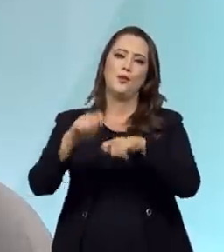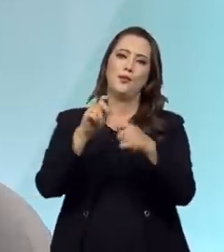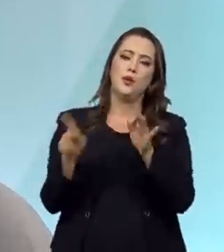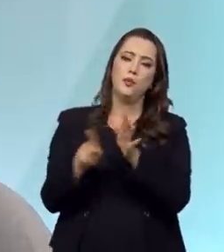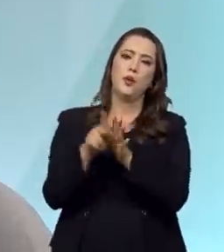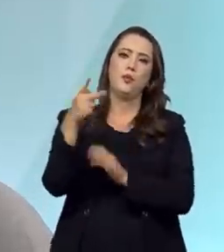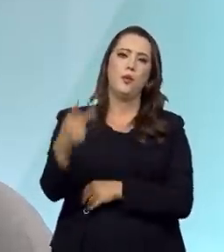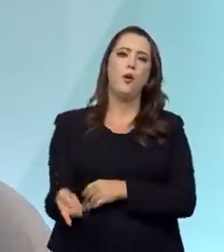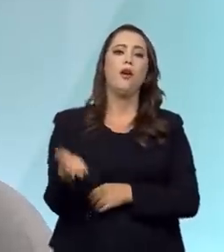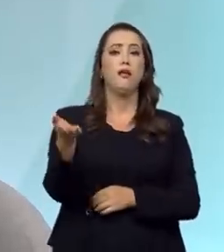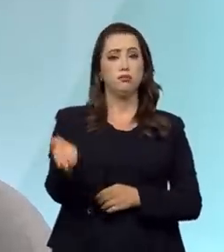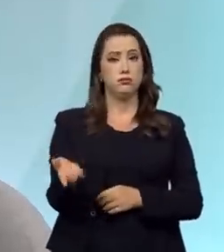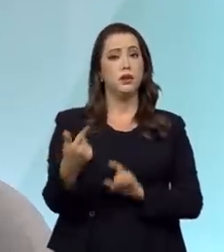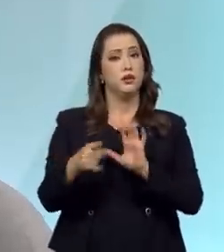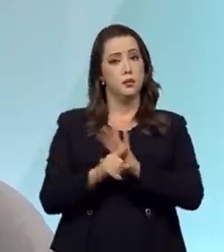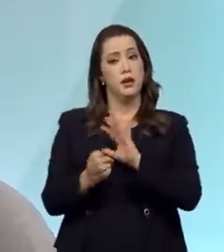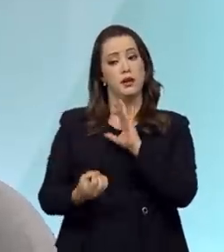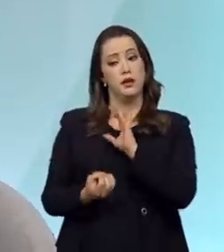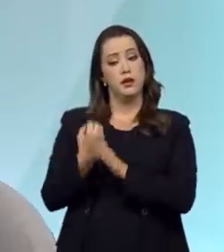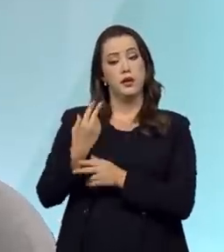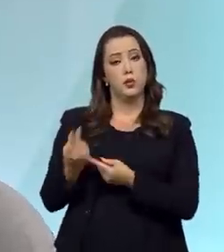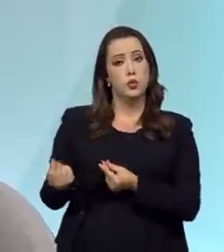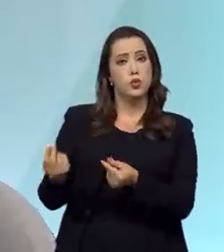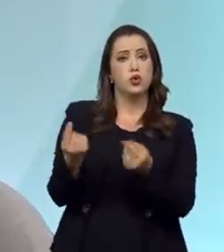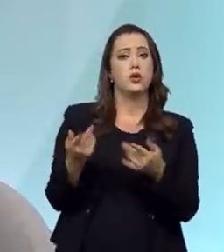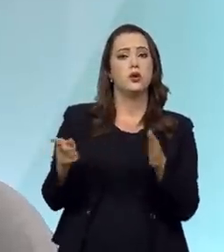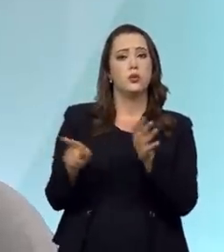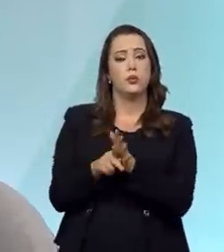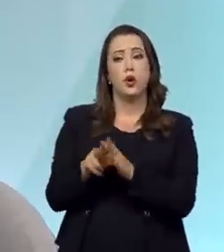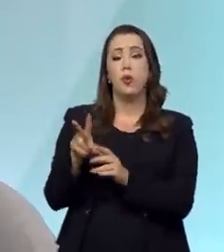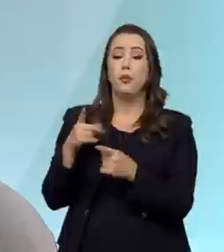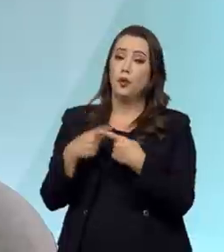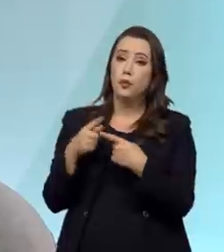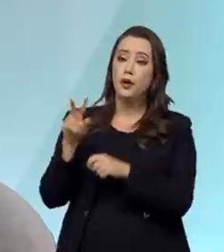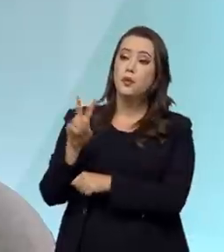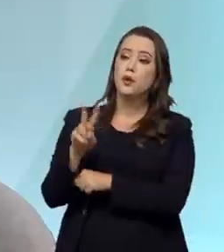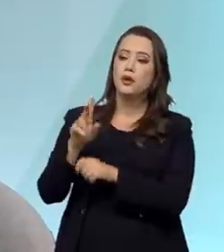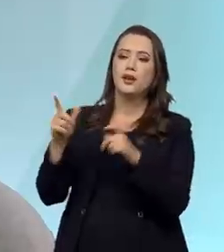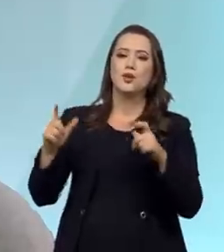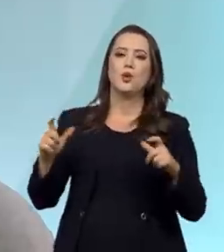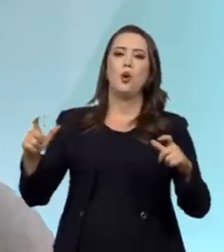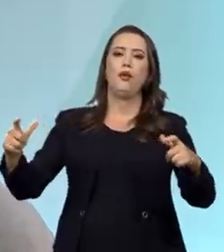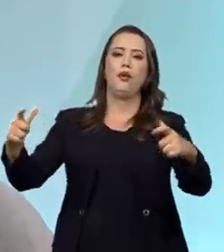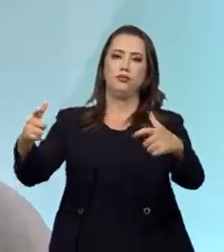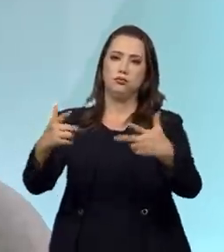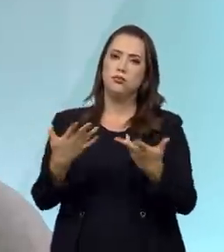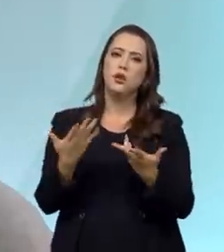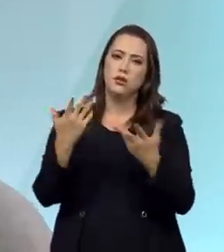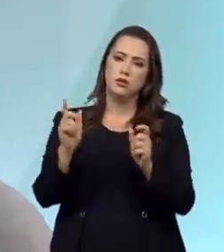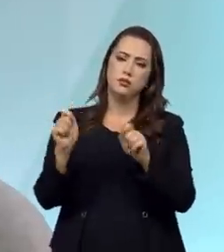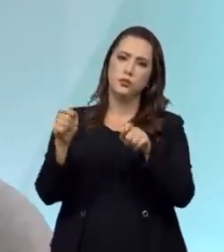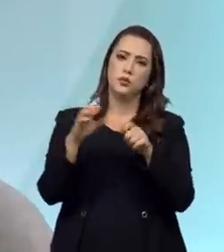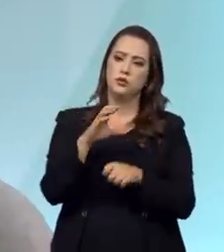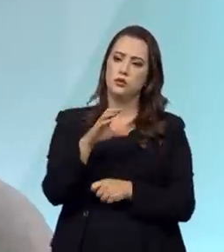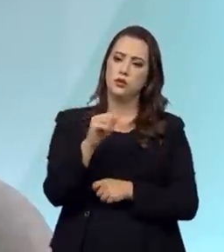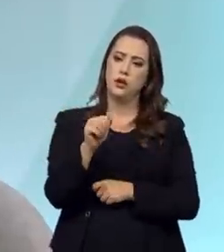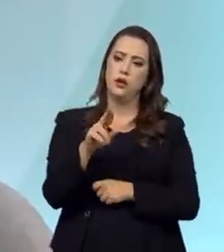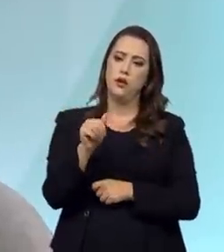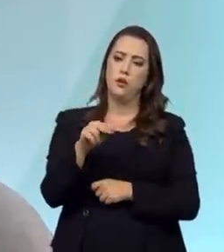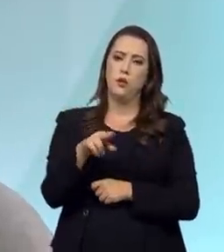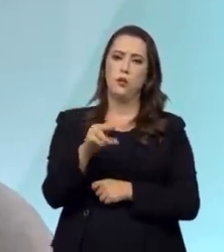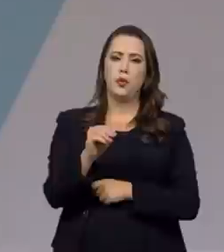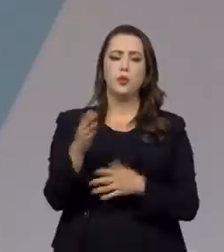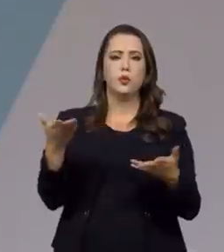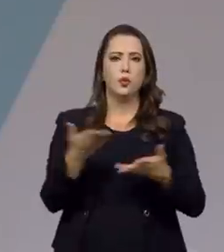e ao mesmo tempo gerando crédito de carbono por proteger esse território e comercializar esse crédito no